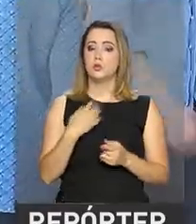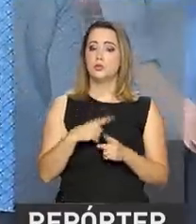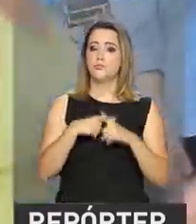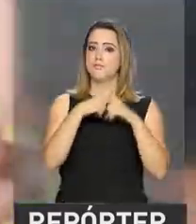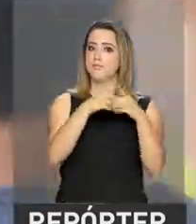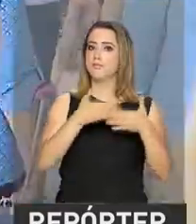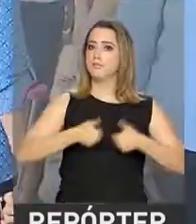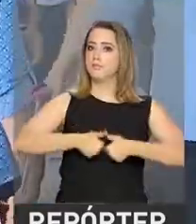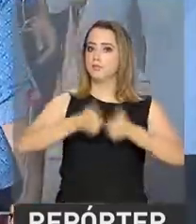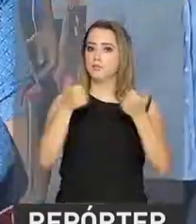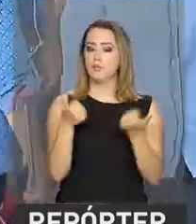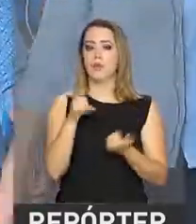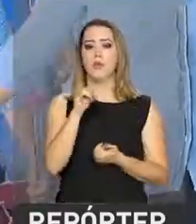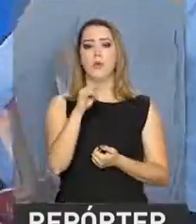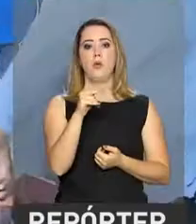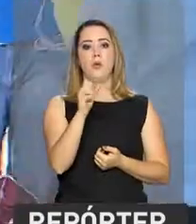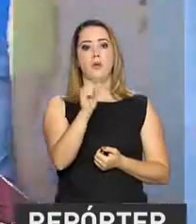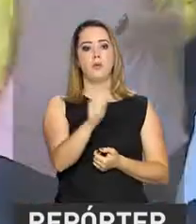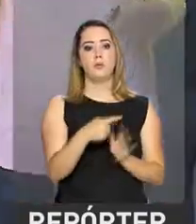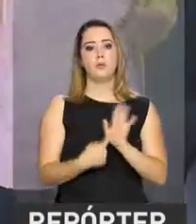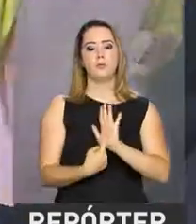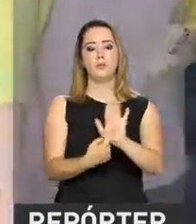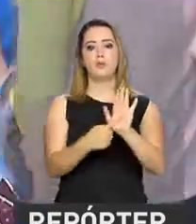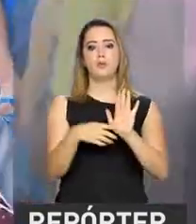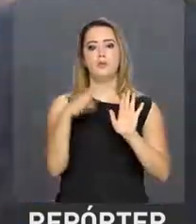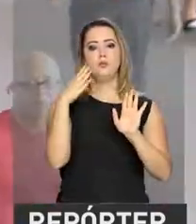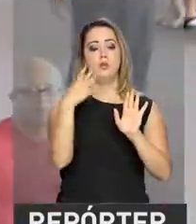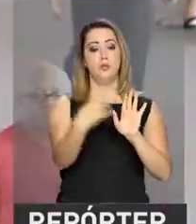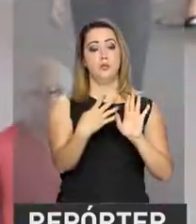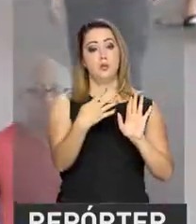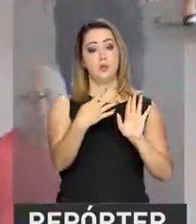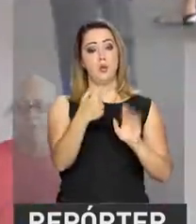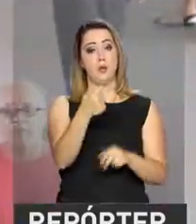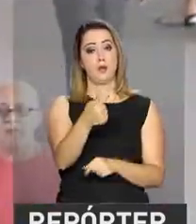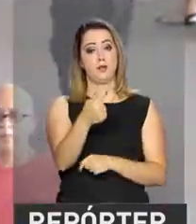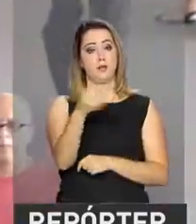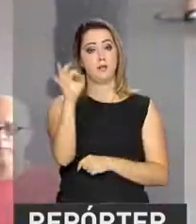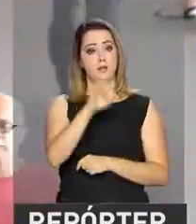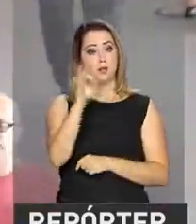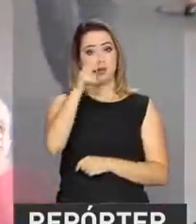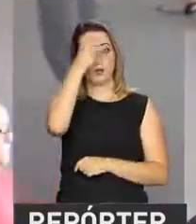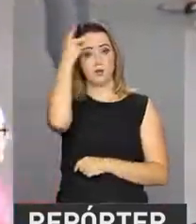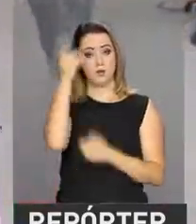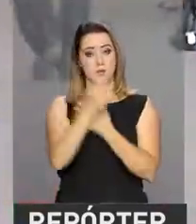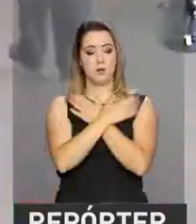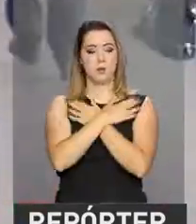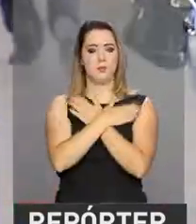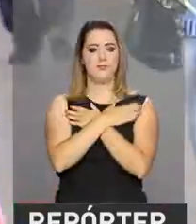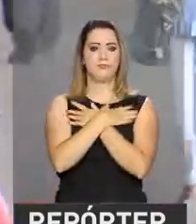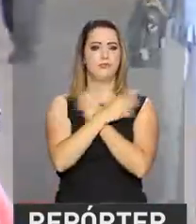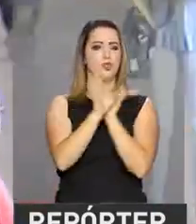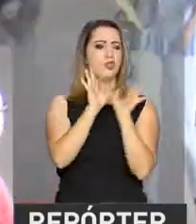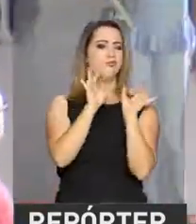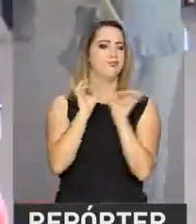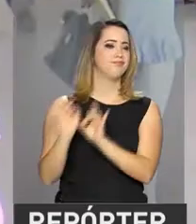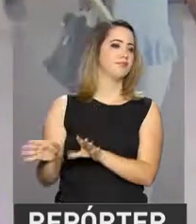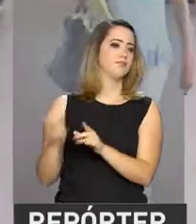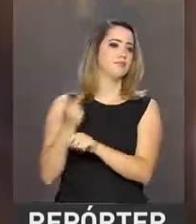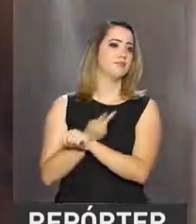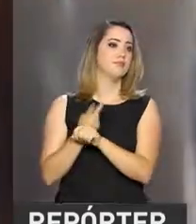pesquisa do ipea mostrou que no início do ano 47 por cento dos desempregados tinham desistido de procurar